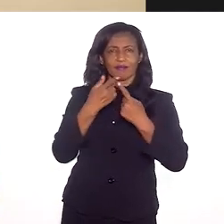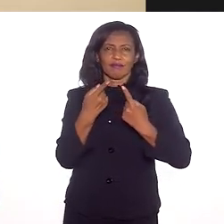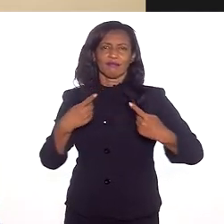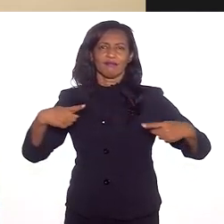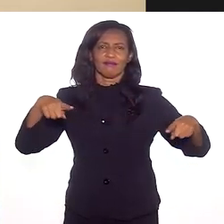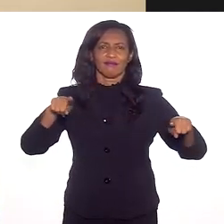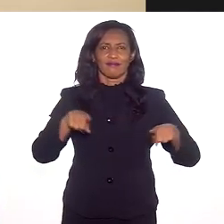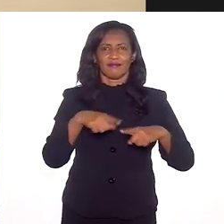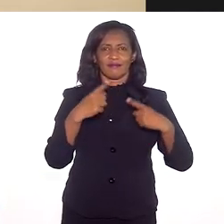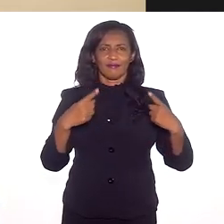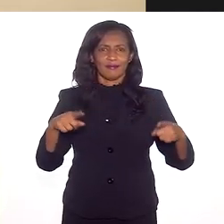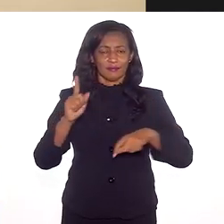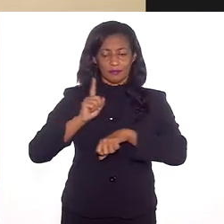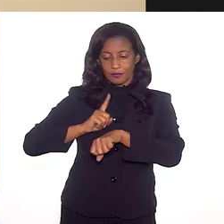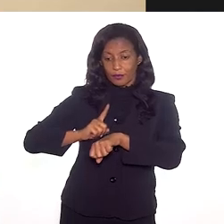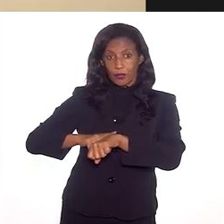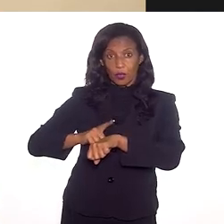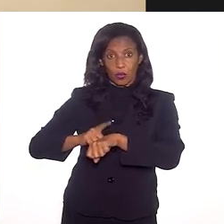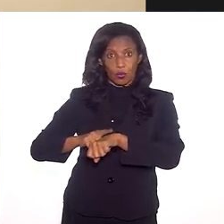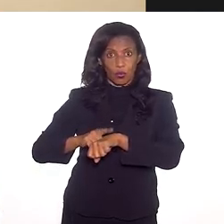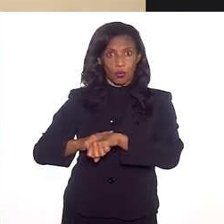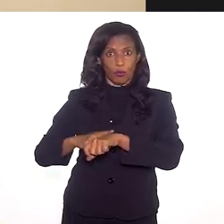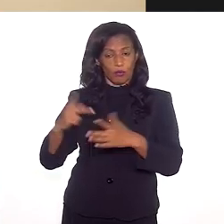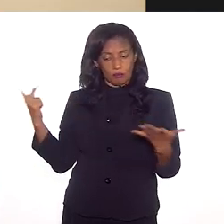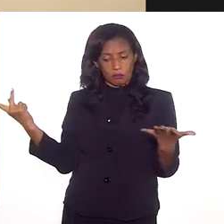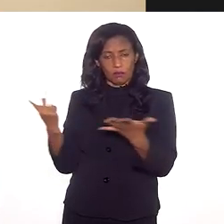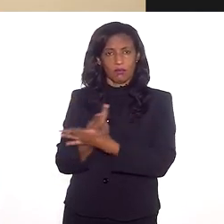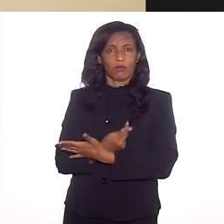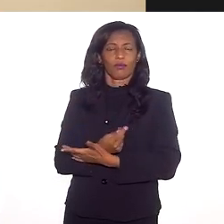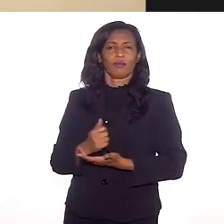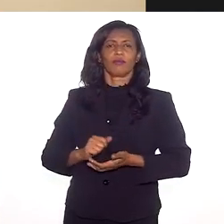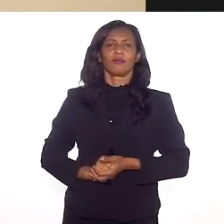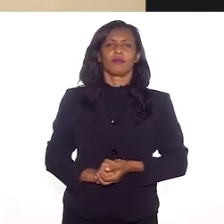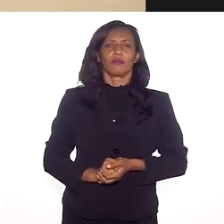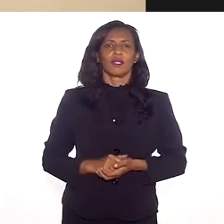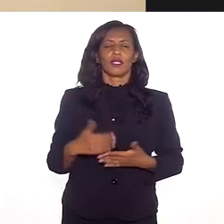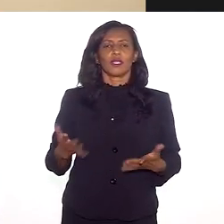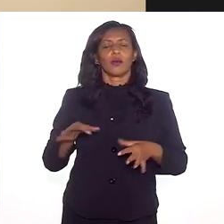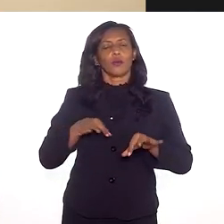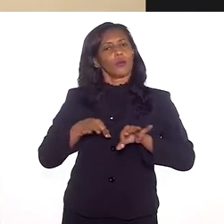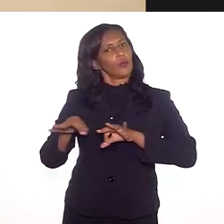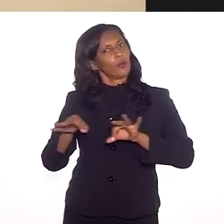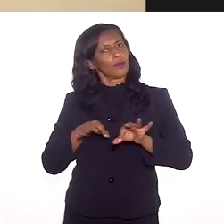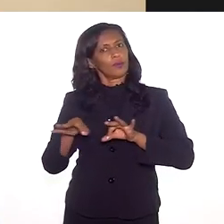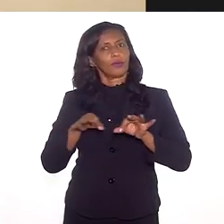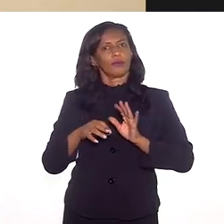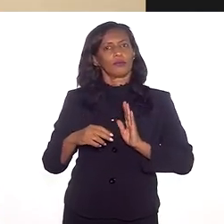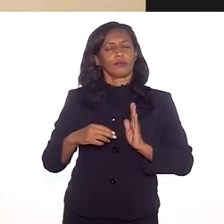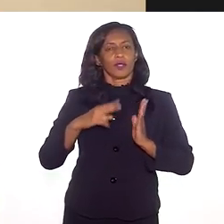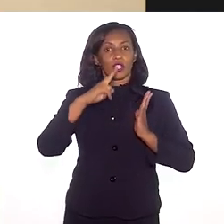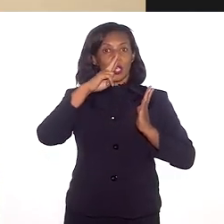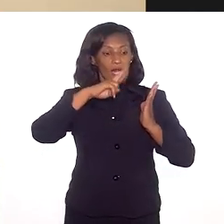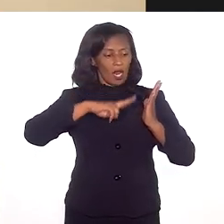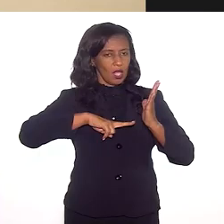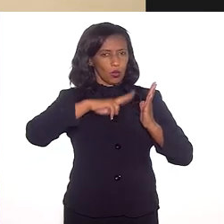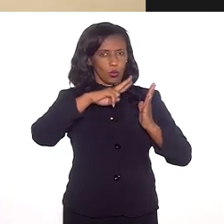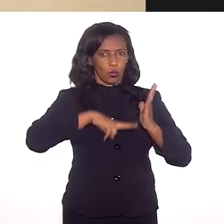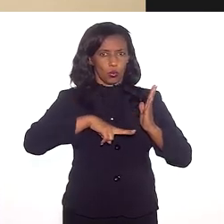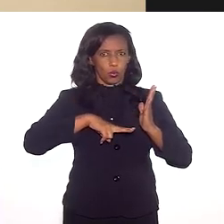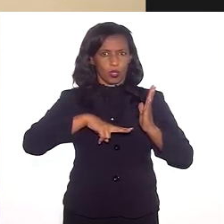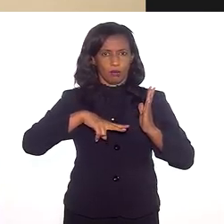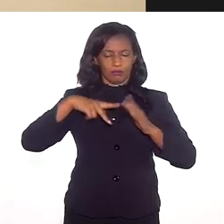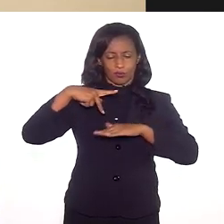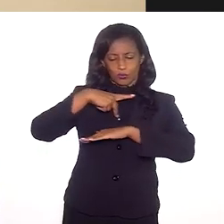brasileira produzida no momento da Inconfidência Mineira. Então, projeto de leitura do país,